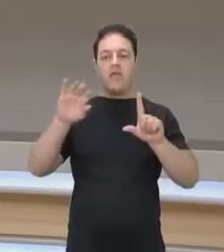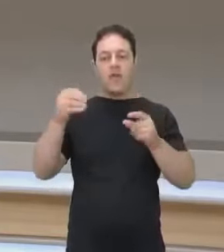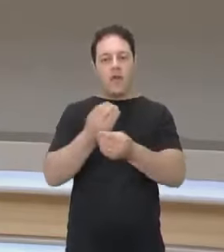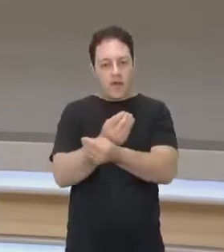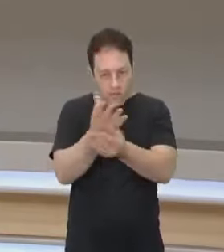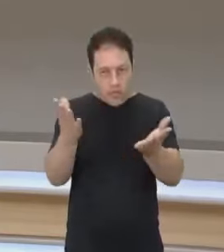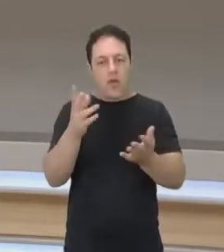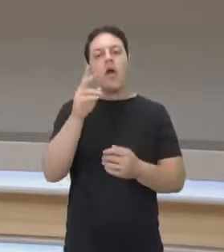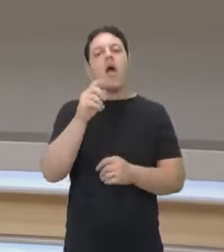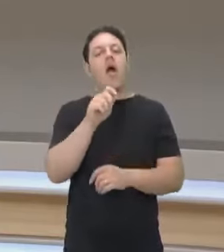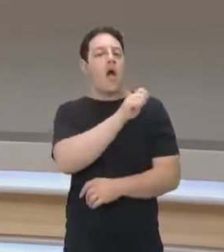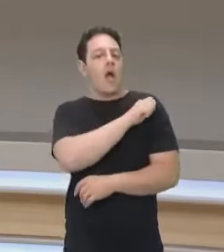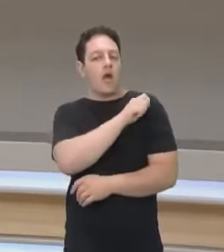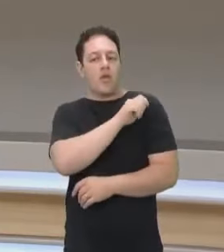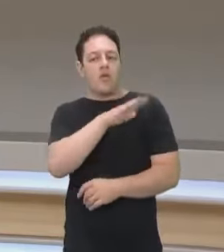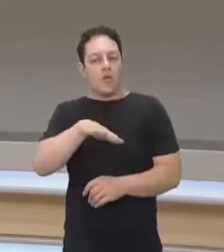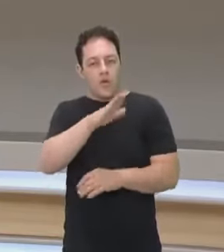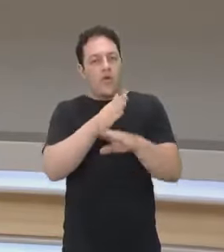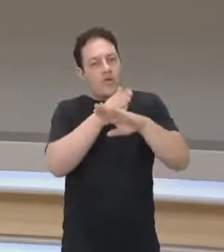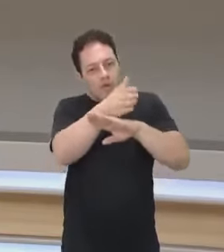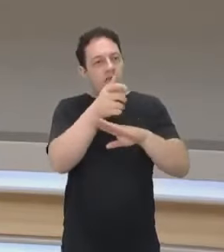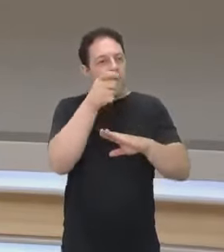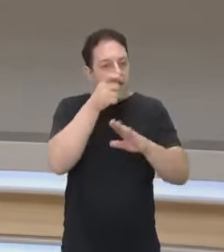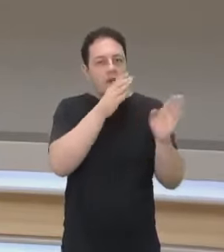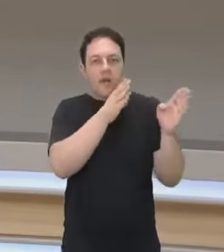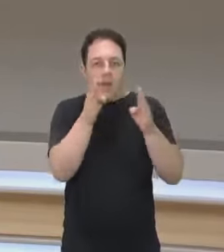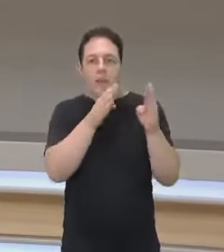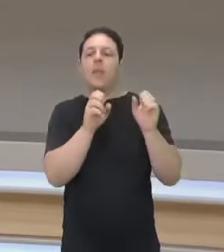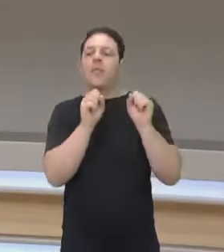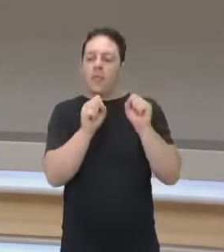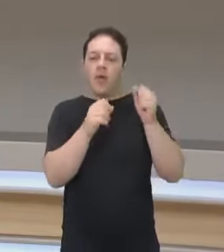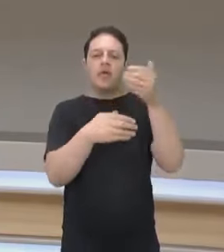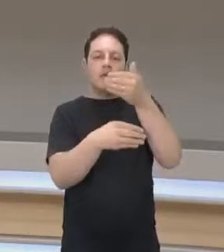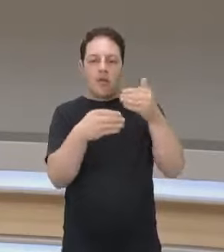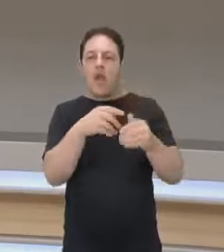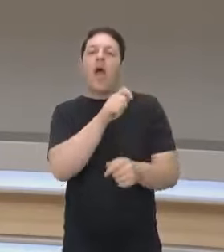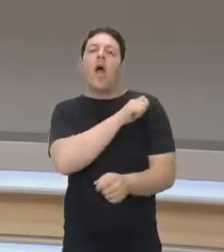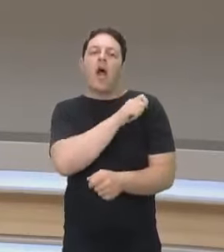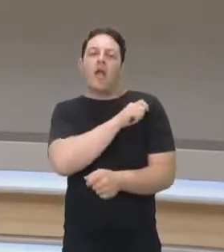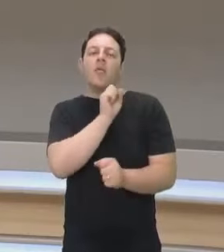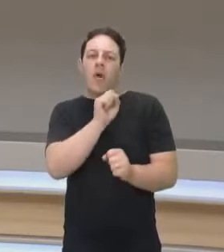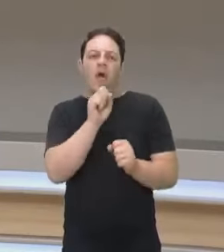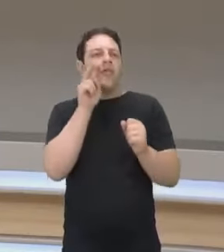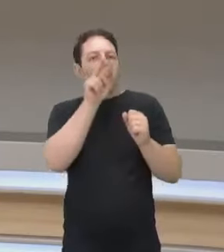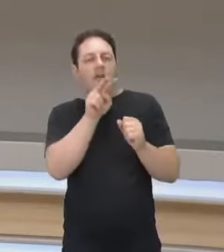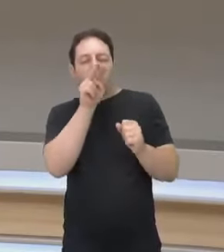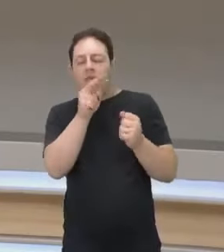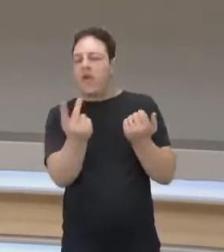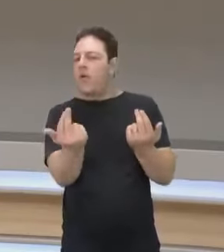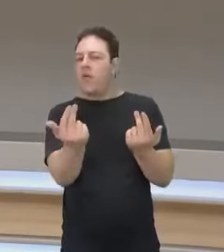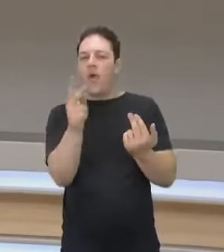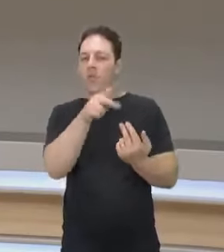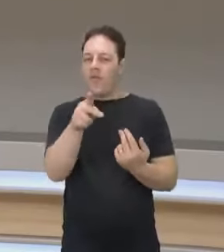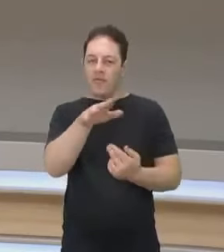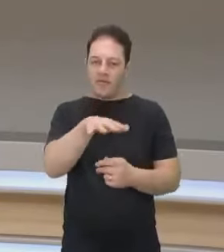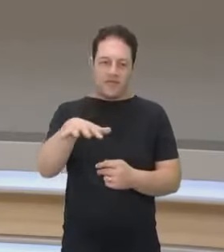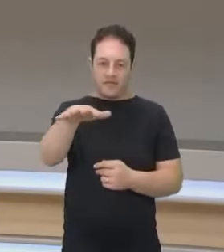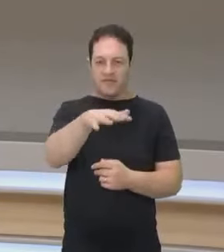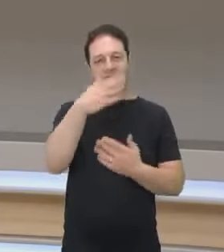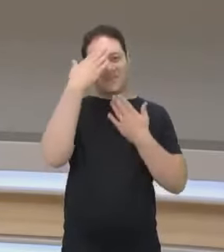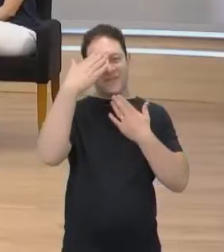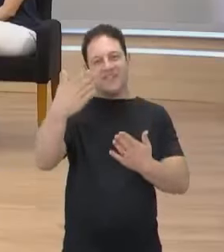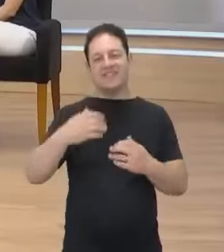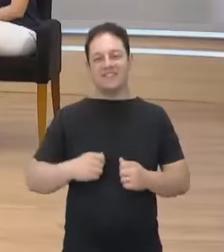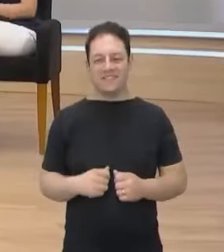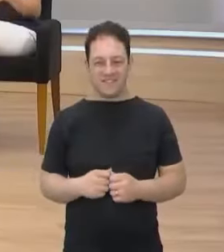trilha dos alunos. Sim, então vocês terão um ambiente já onde os alunos vão ter a mesma proposição. E, pessoal,